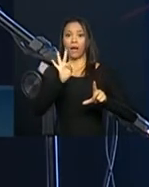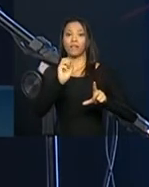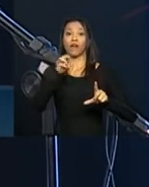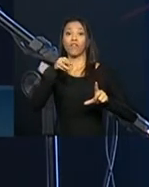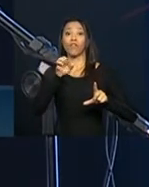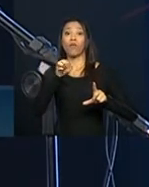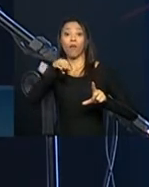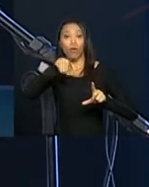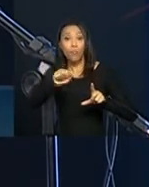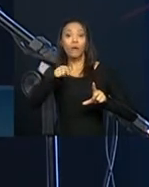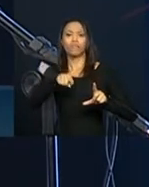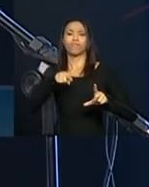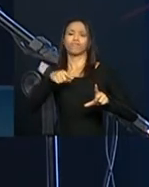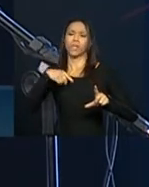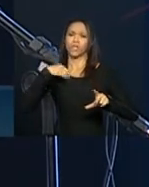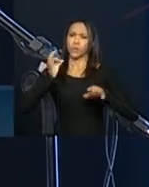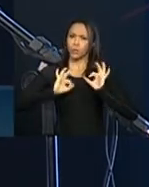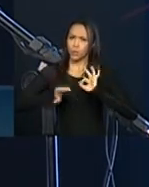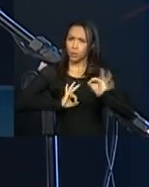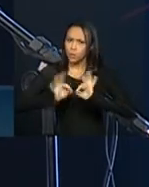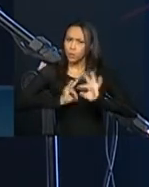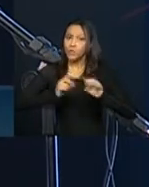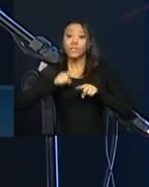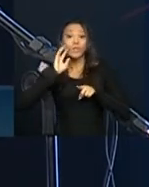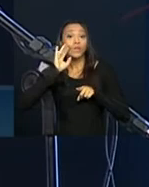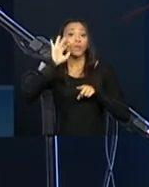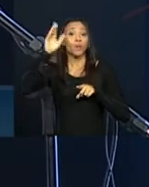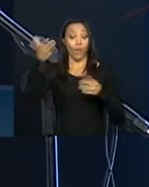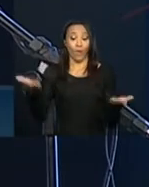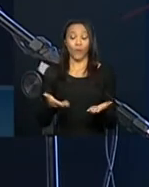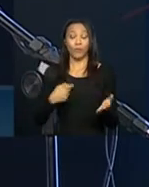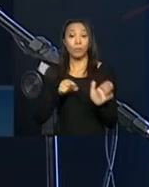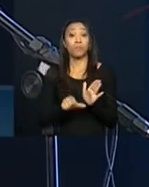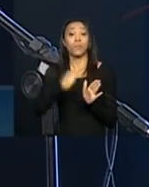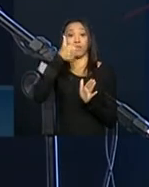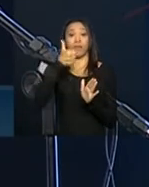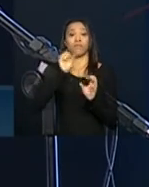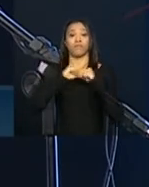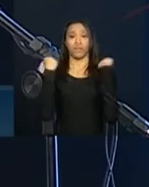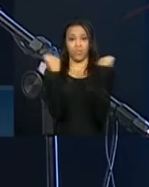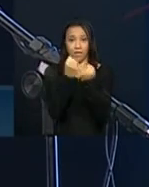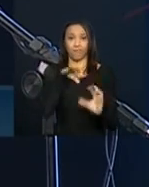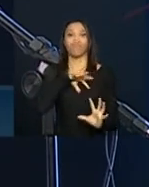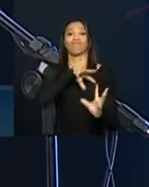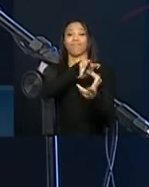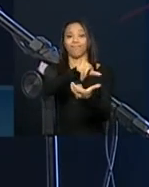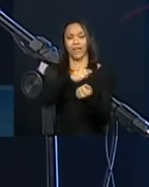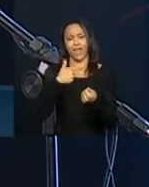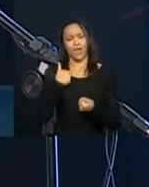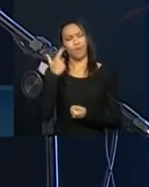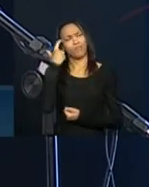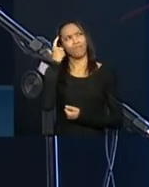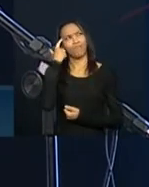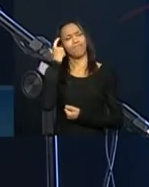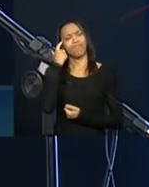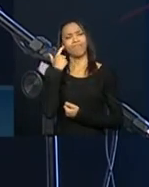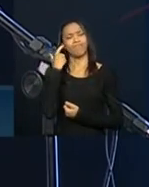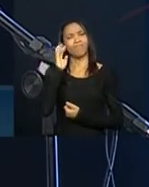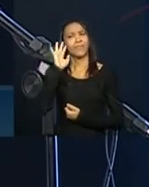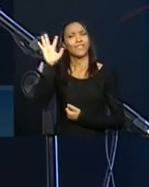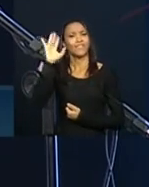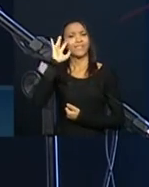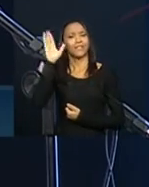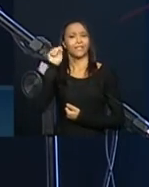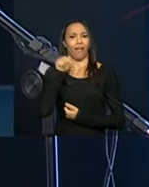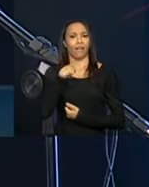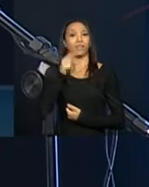sonho. E agora realizamos o nosso primeiro seminário internacional. Eu fiquei pensando, né, sobre